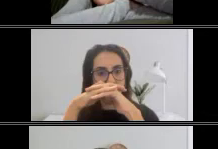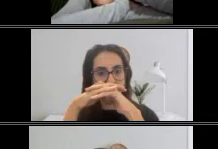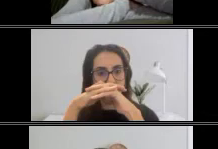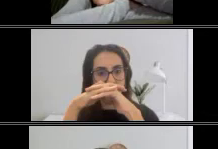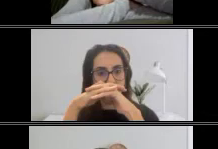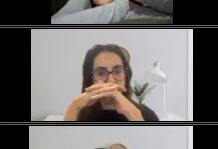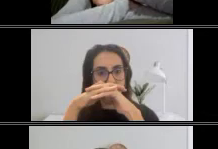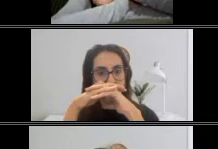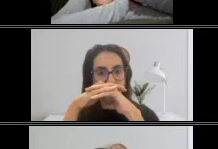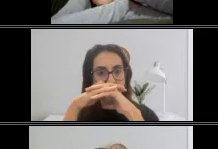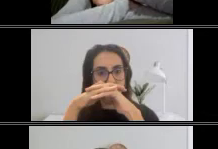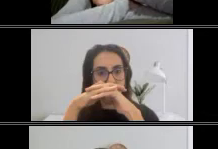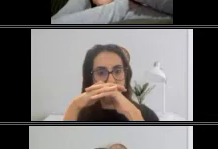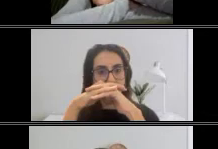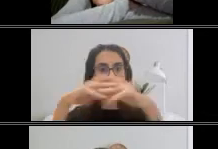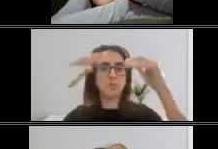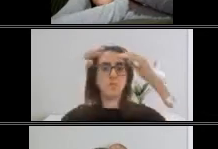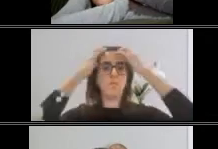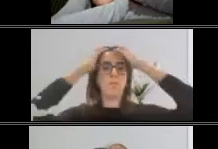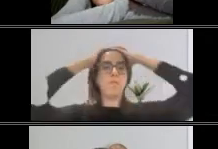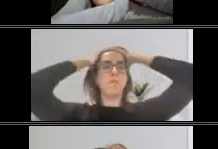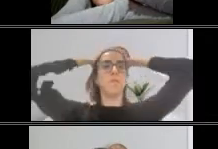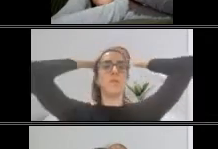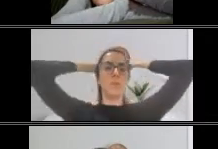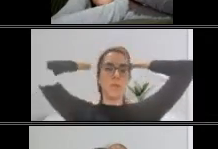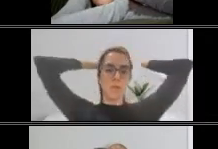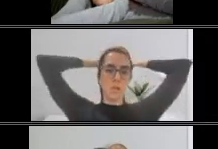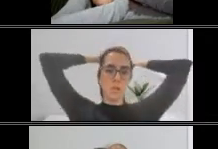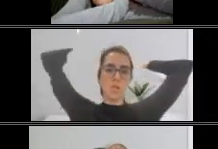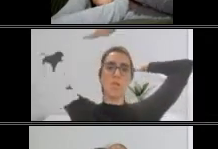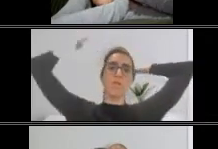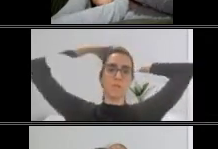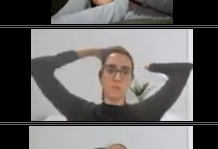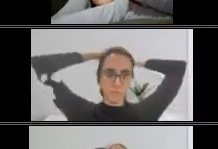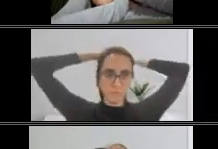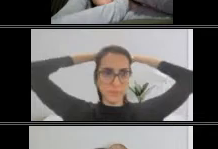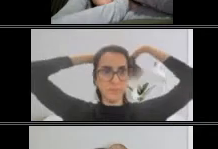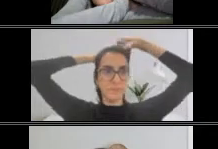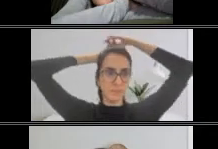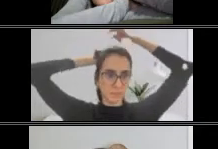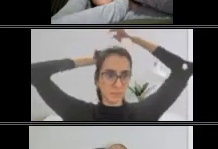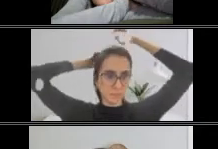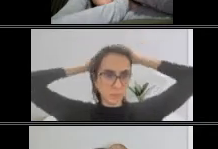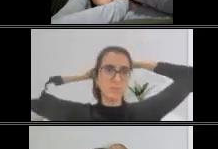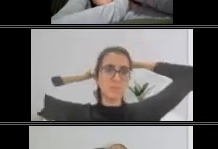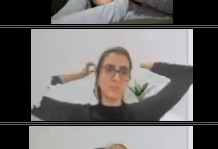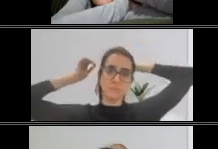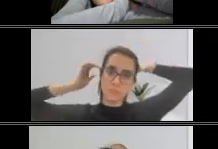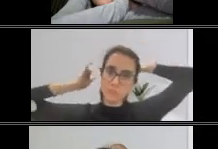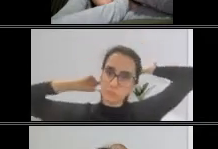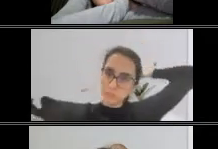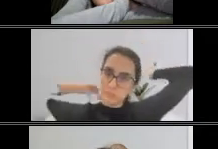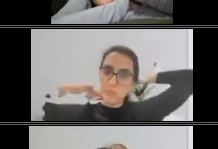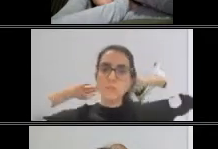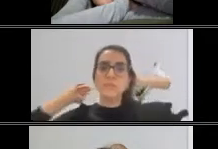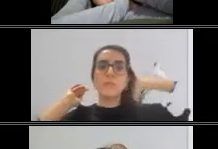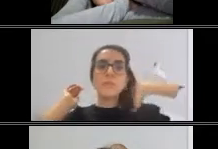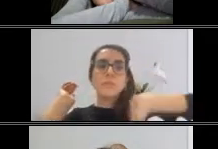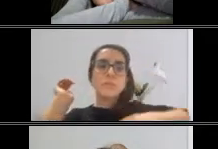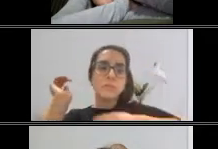grandes desafios da clínica, casos muito difíceis e que você tem que tratar vários transtornos ao mesmo tempo.